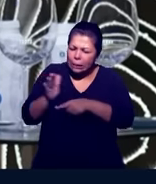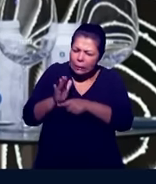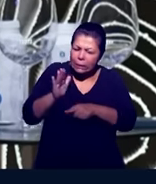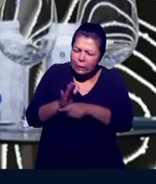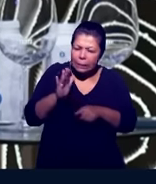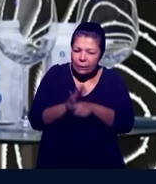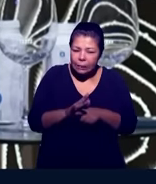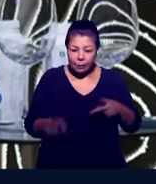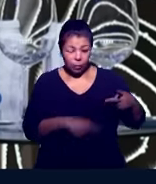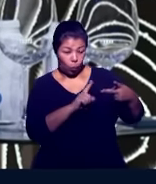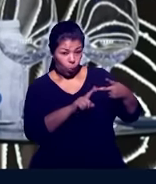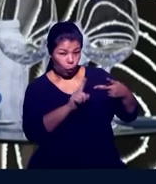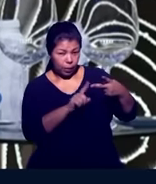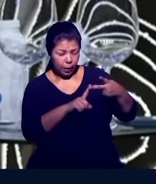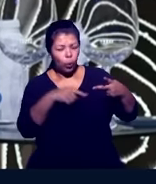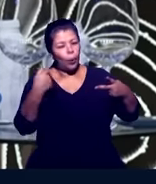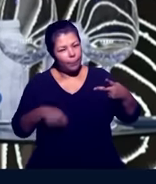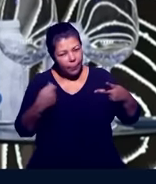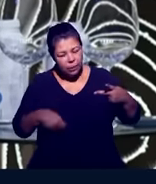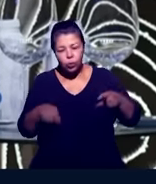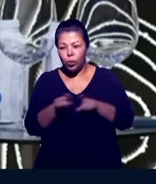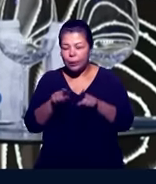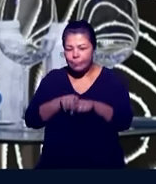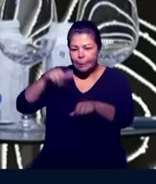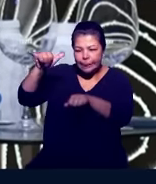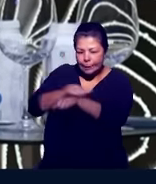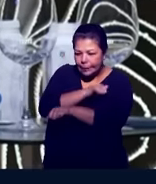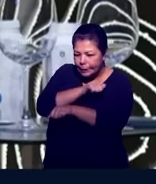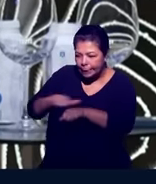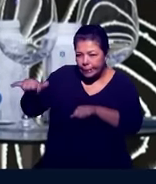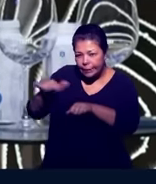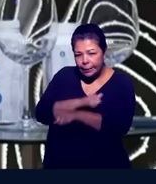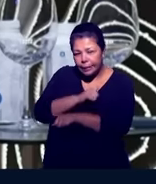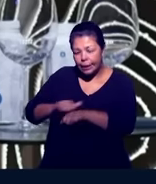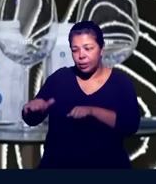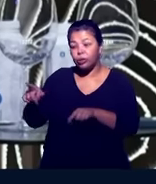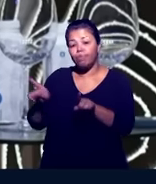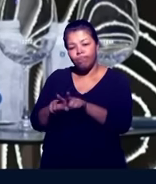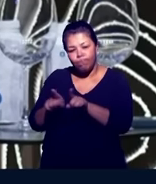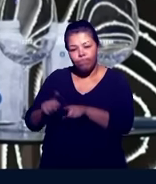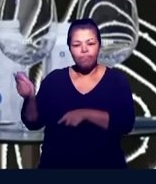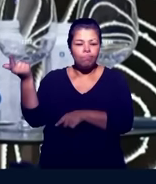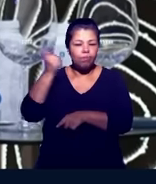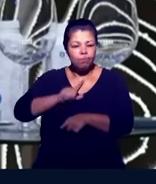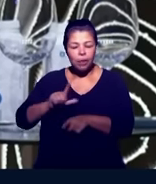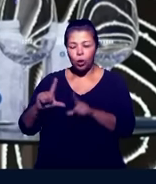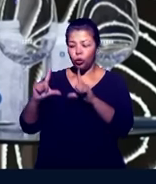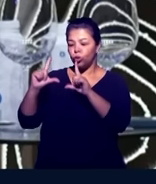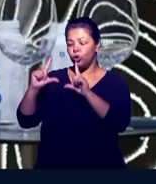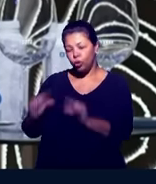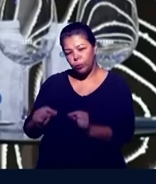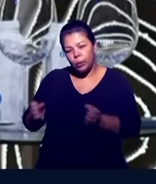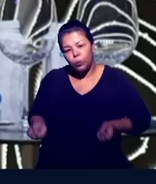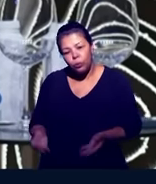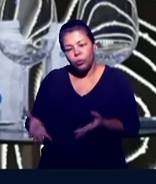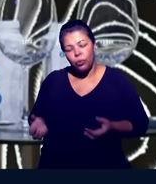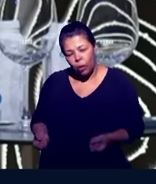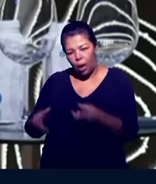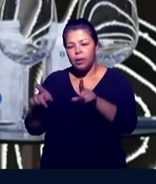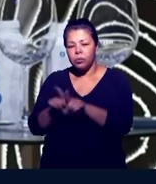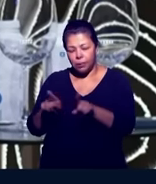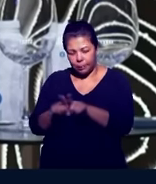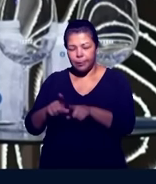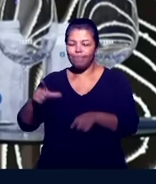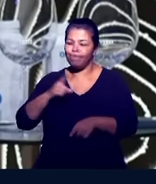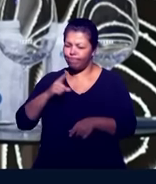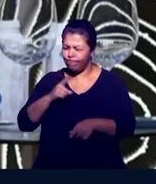distr algumas armadilhas em relação aos gastos com folha que estavam eh equivocados